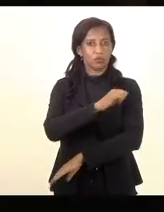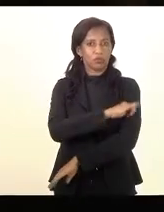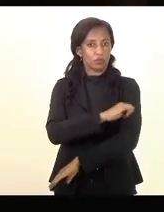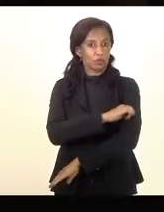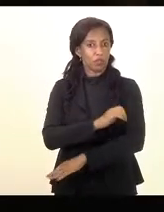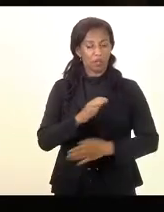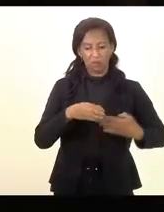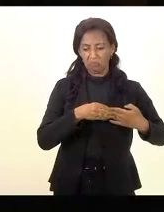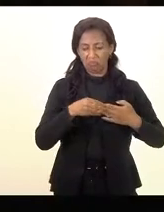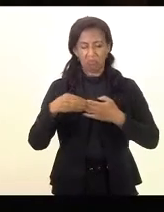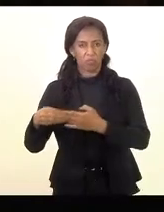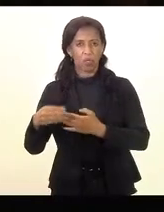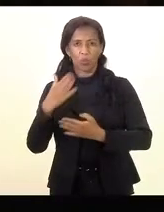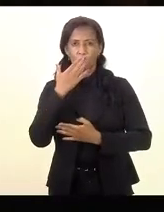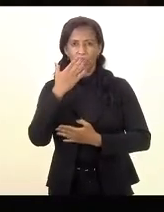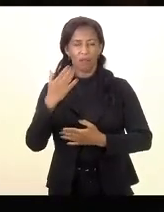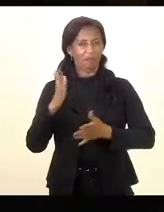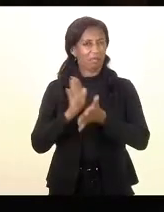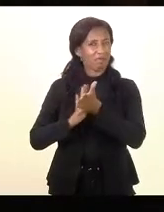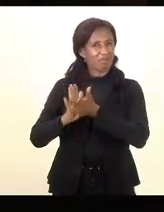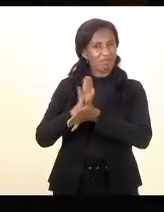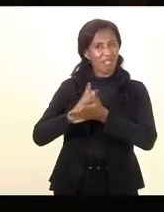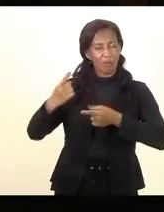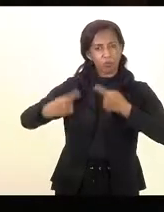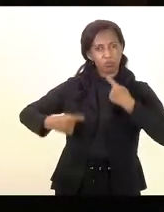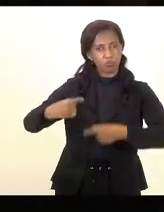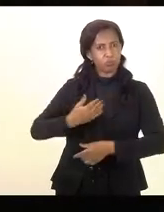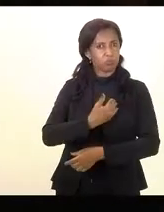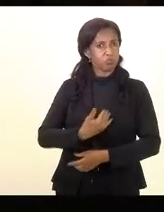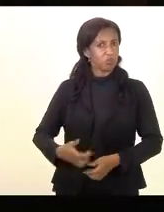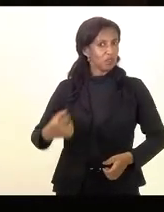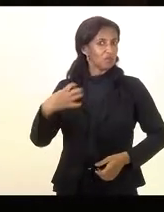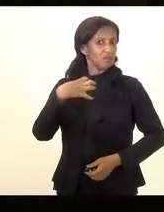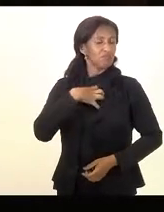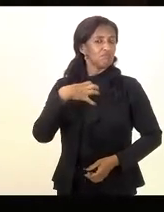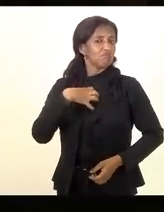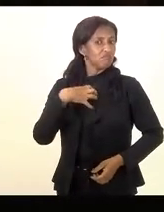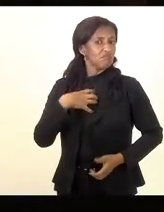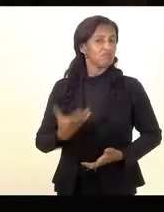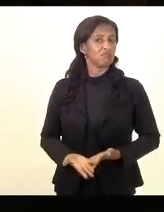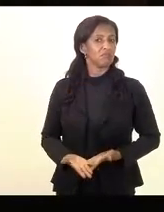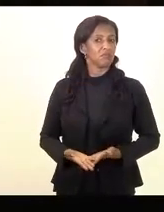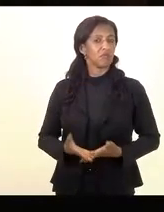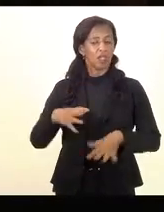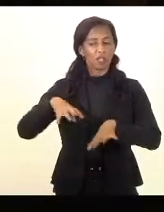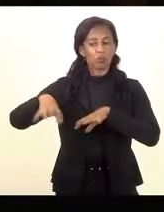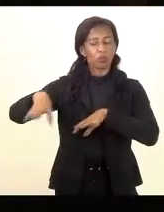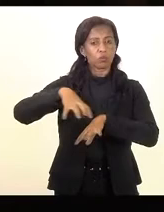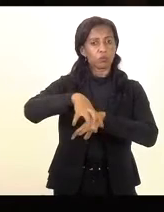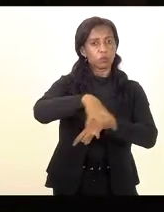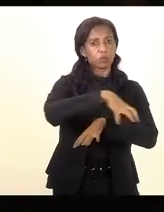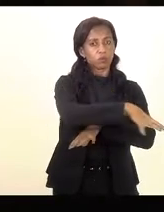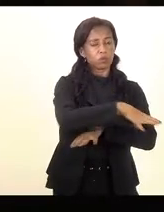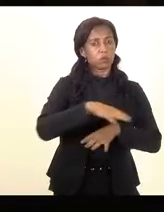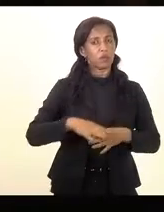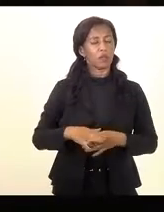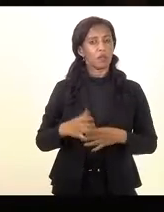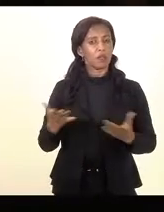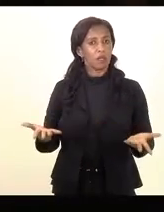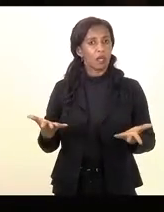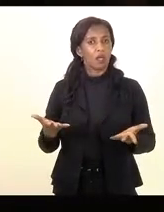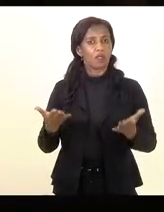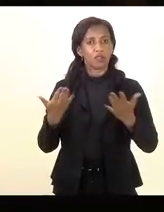conduziu qualquer tipo de debate sobre uma política pública que fizesse sentido em áreas conflagradas por exemplo que